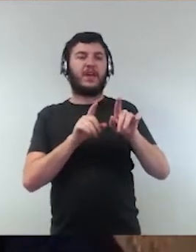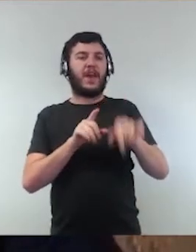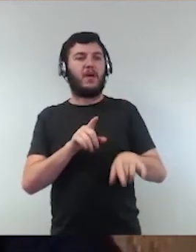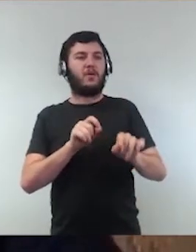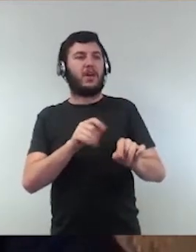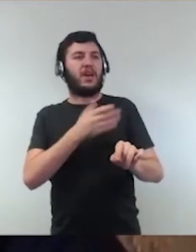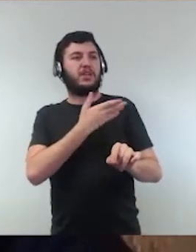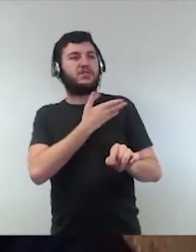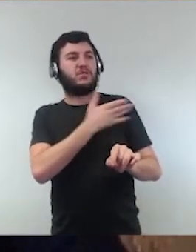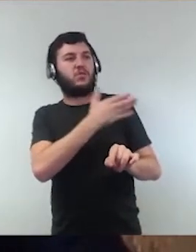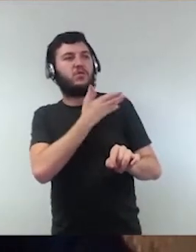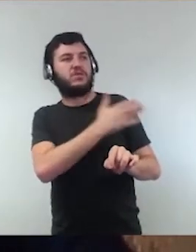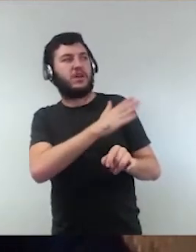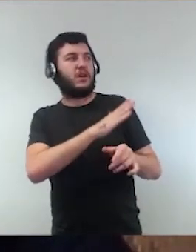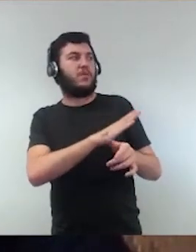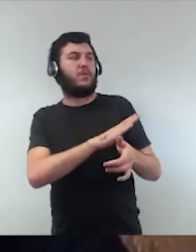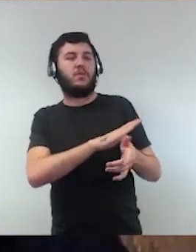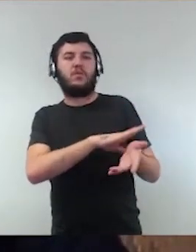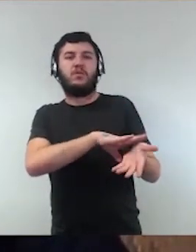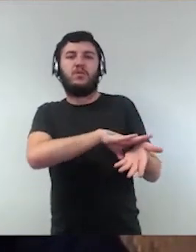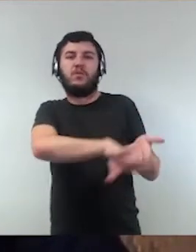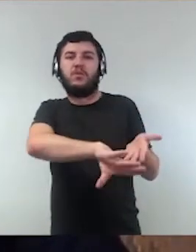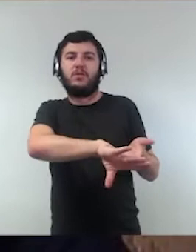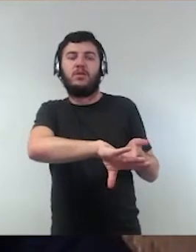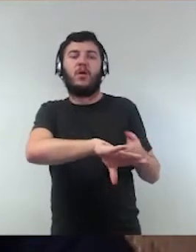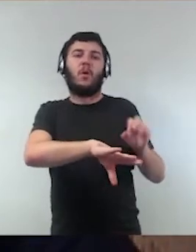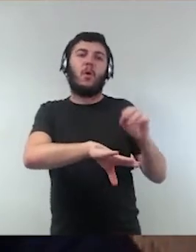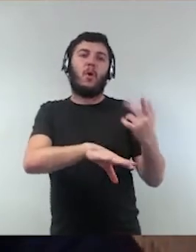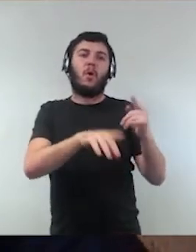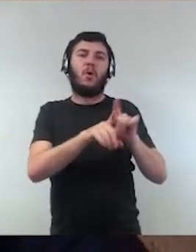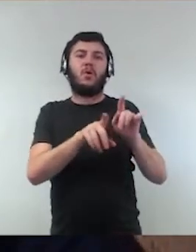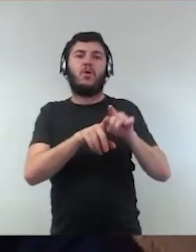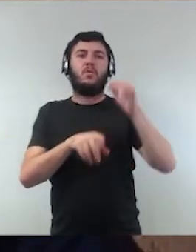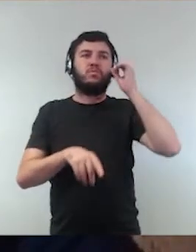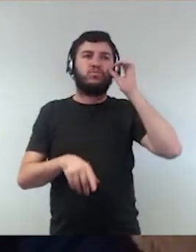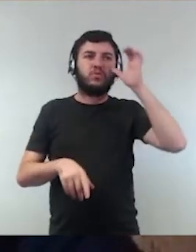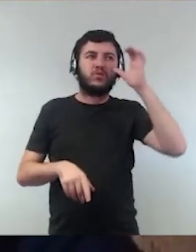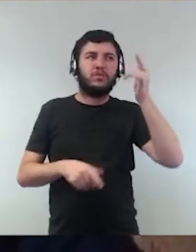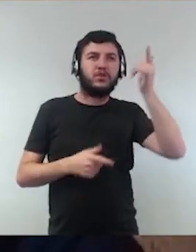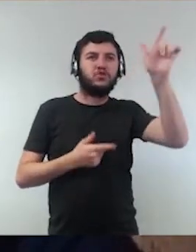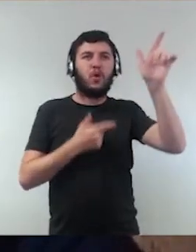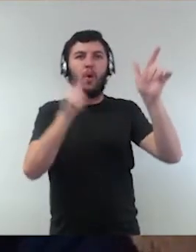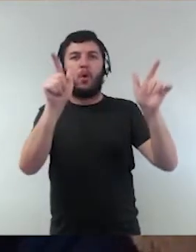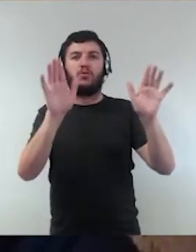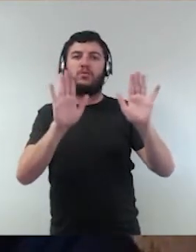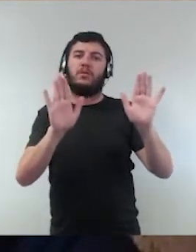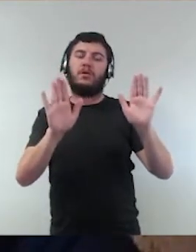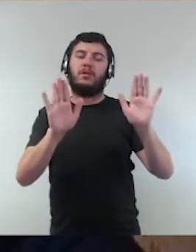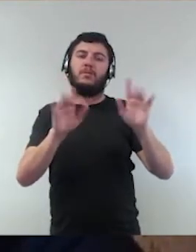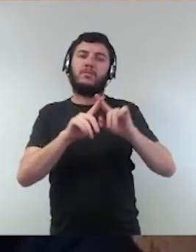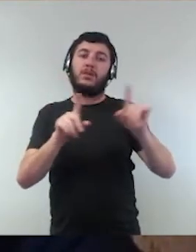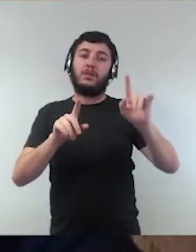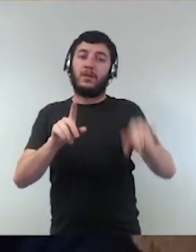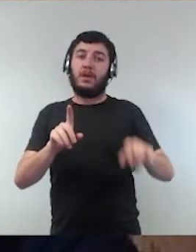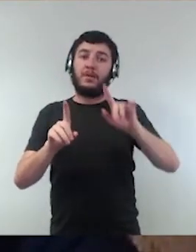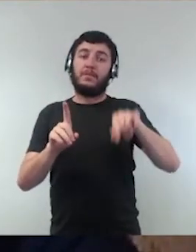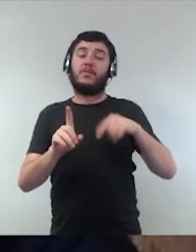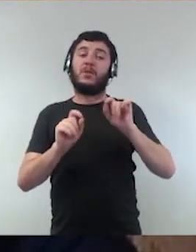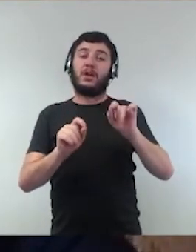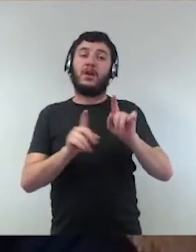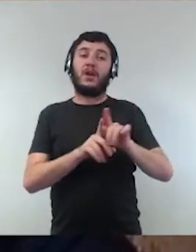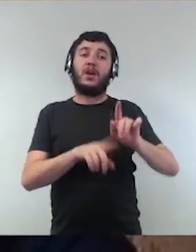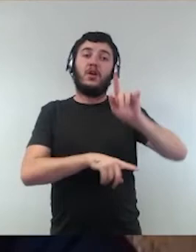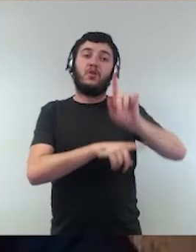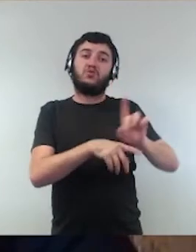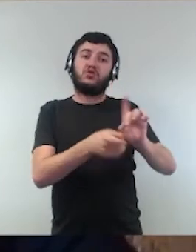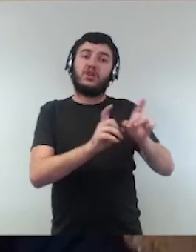de informações ou de fatos do conhecimento alheio. Não. Ele também é um gerenciamento positivo. Hoje em dia, cada vez mais é relevante que